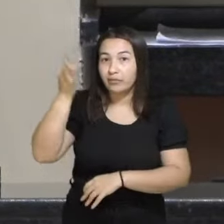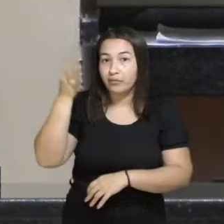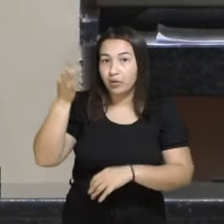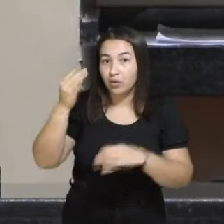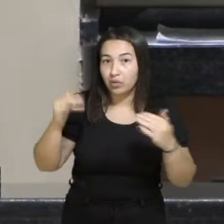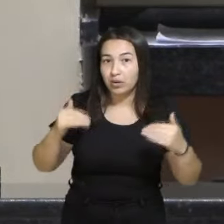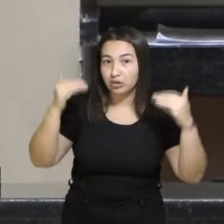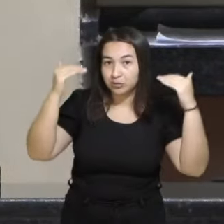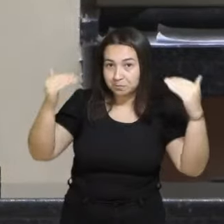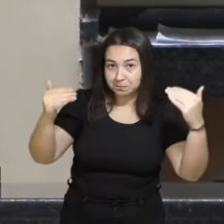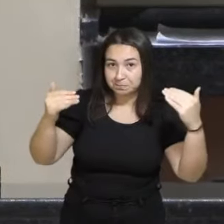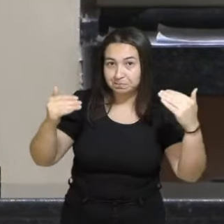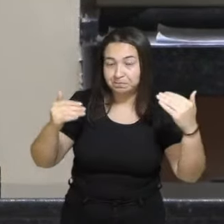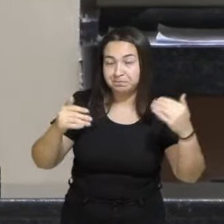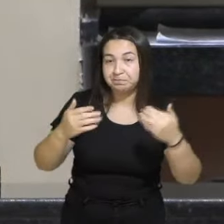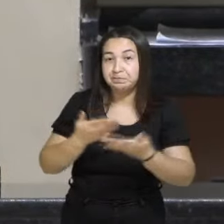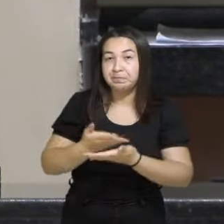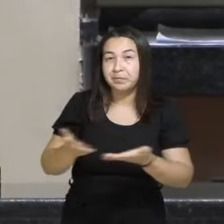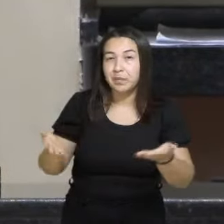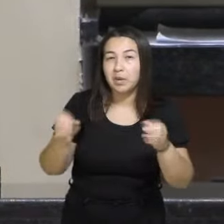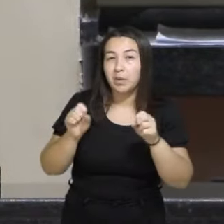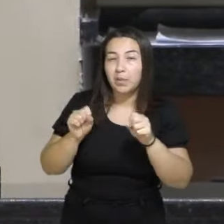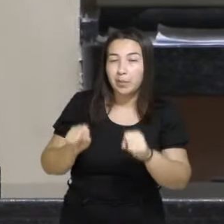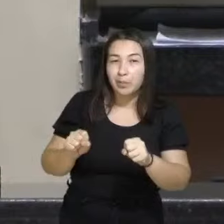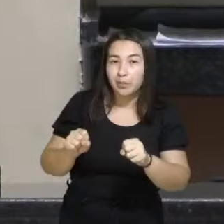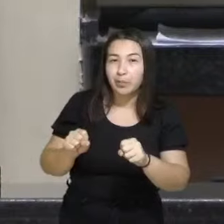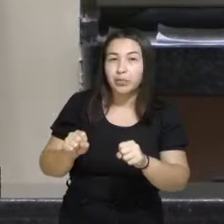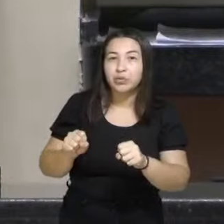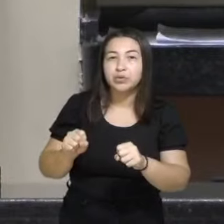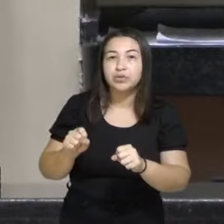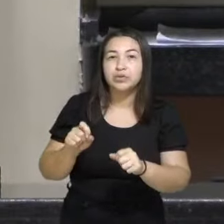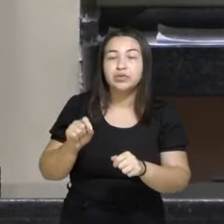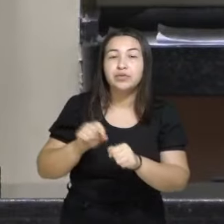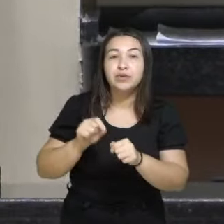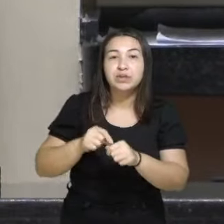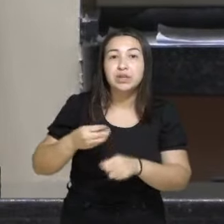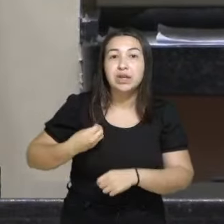limitar as concessões de bolsas de estudo aos cursos na modalidade presencial,